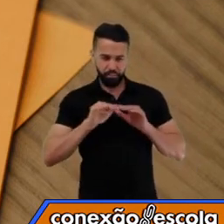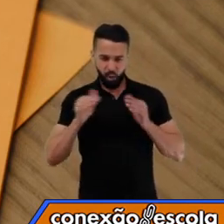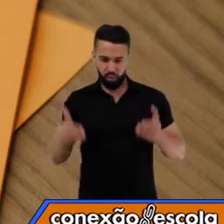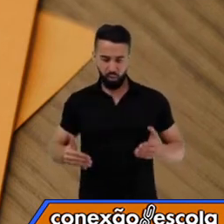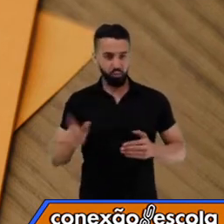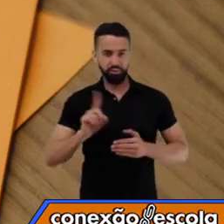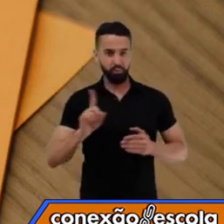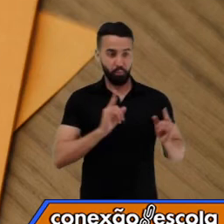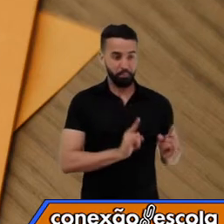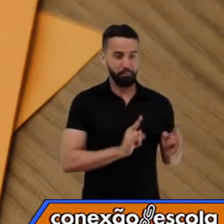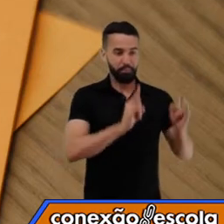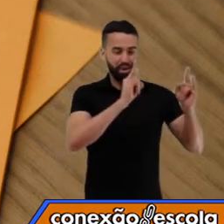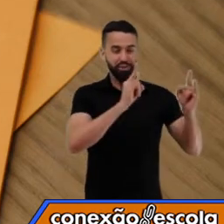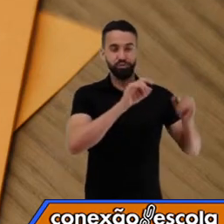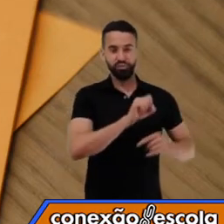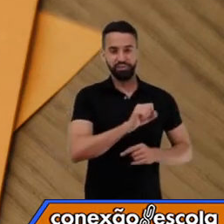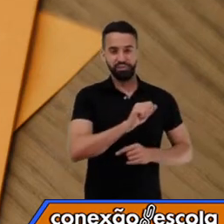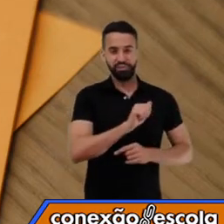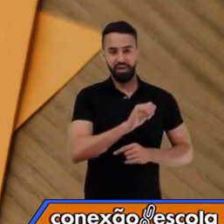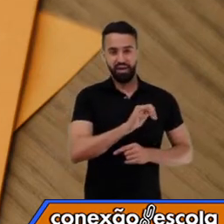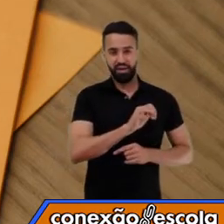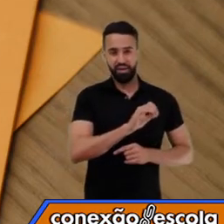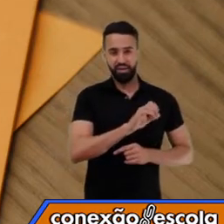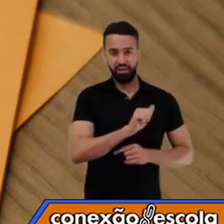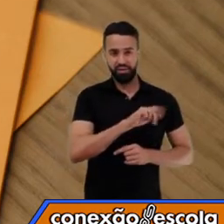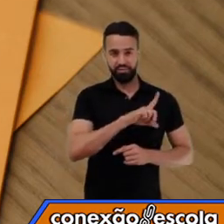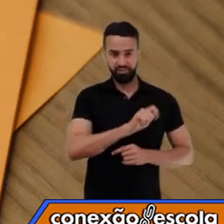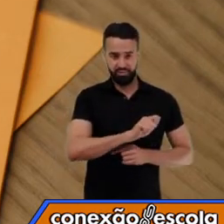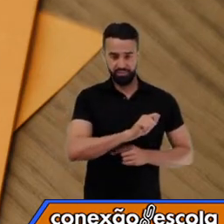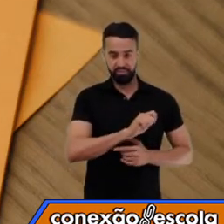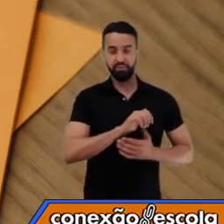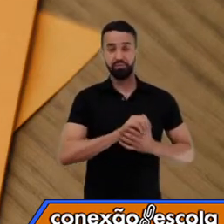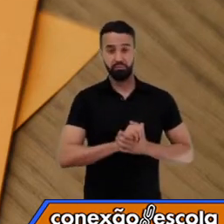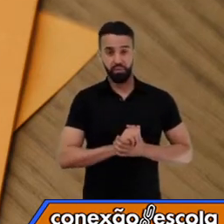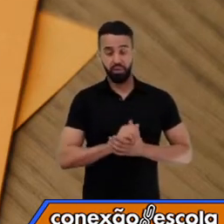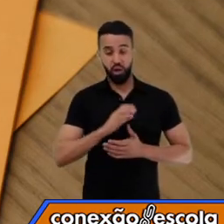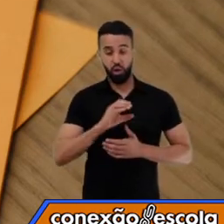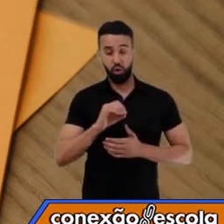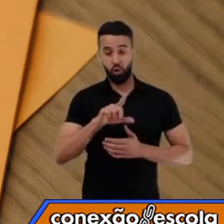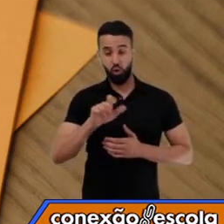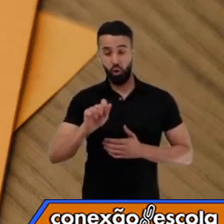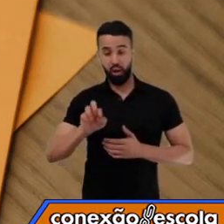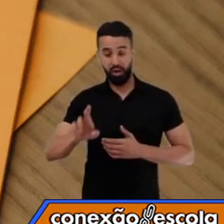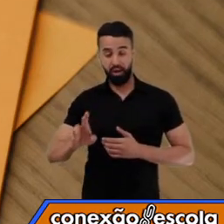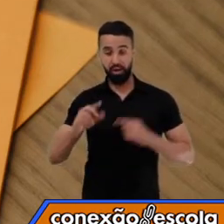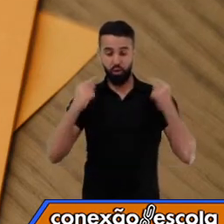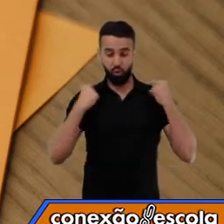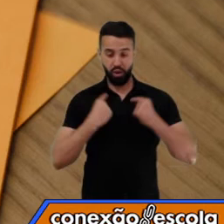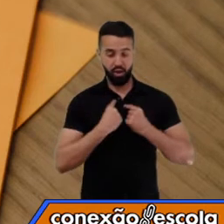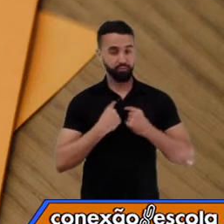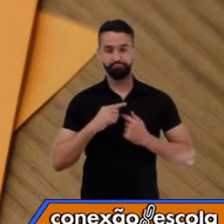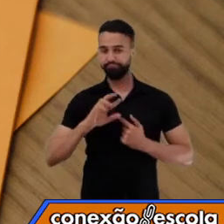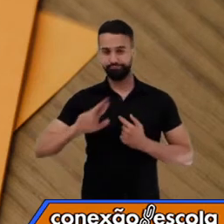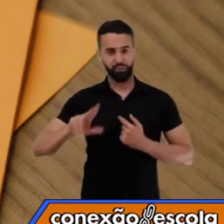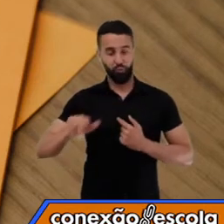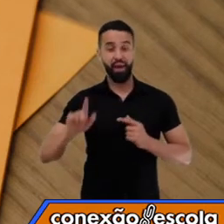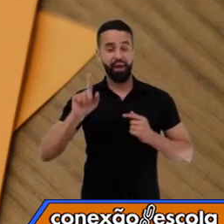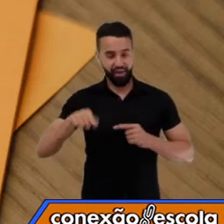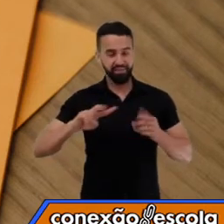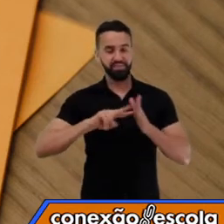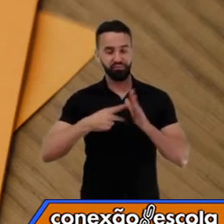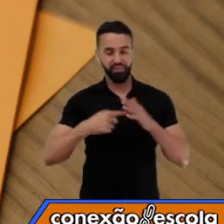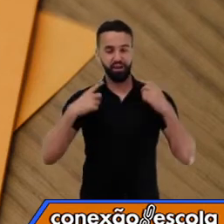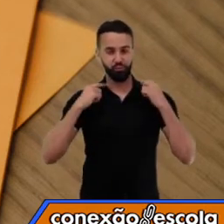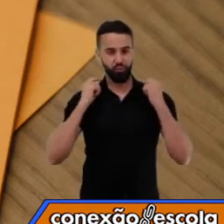essa a cada e colar que em português Você acharia que ia colar não é é colarinho com muita